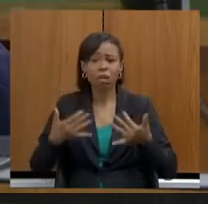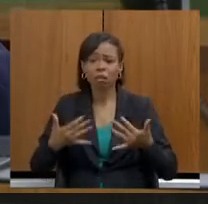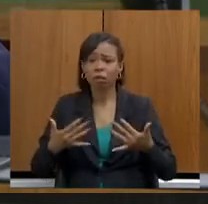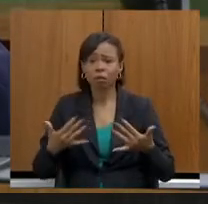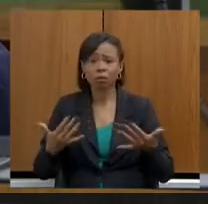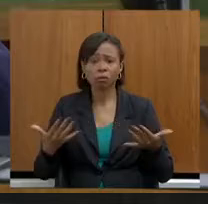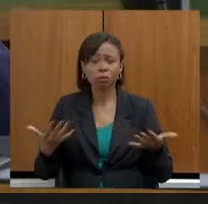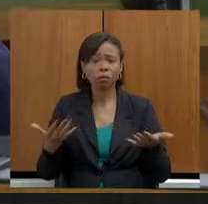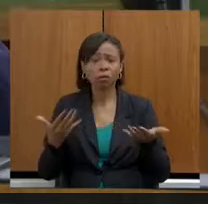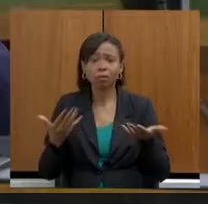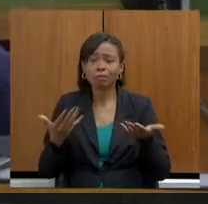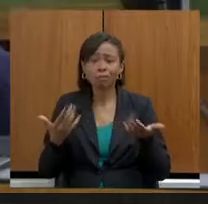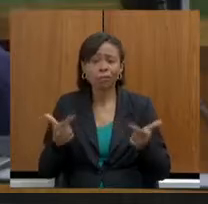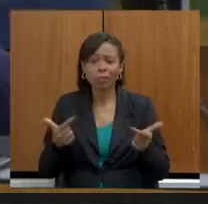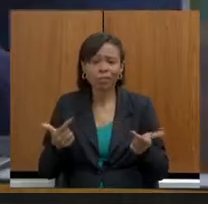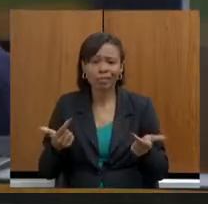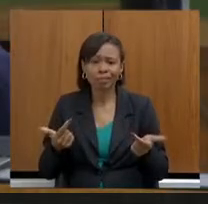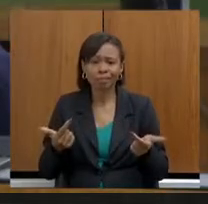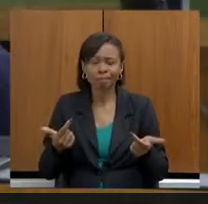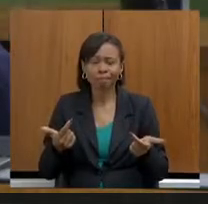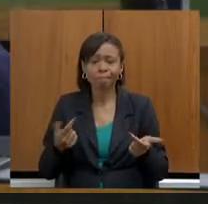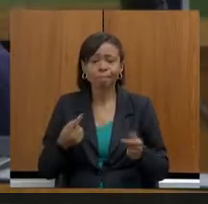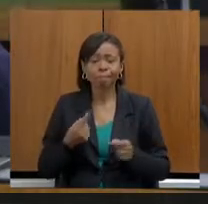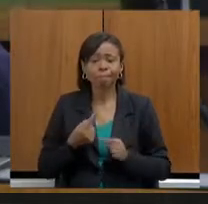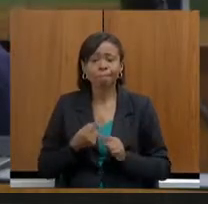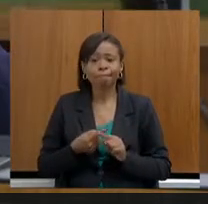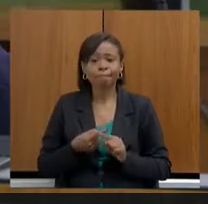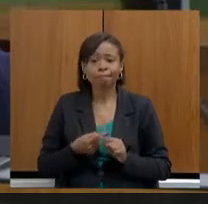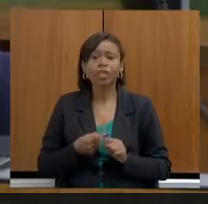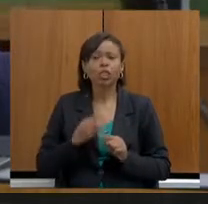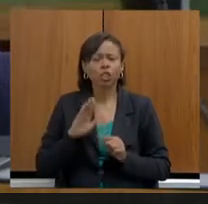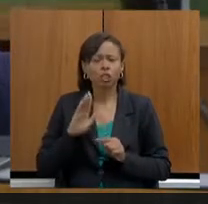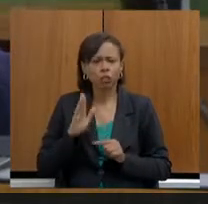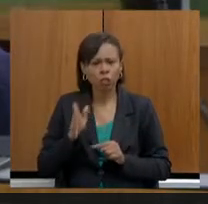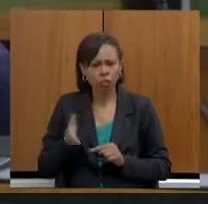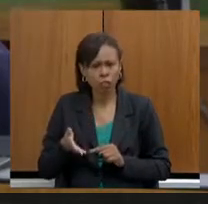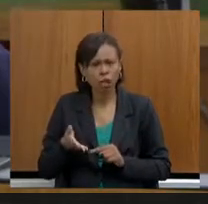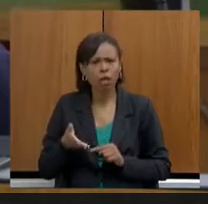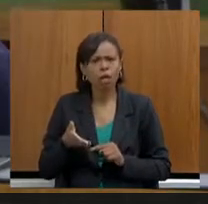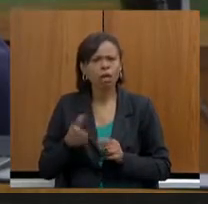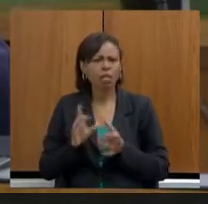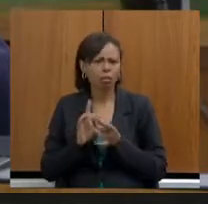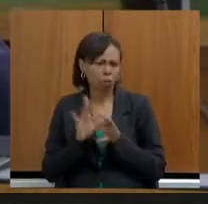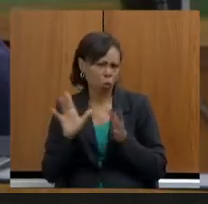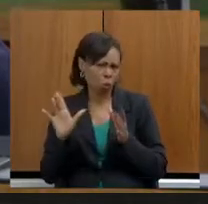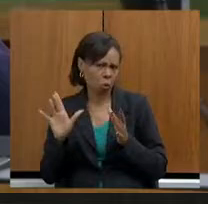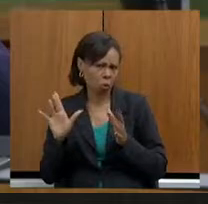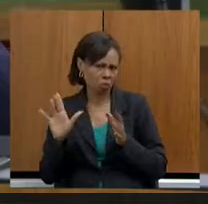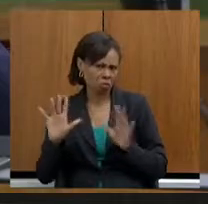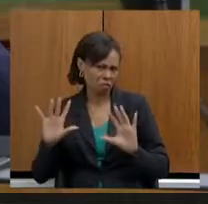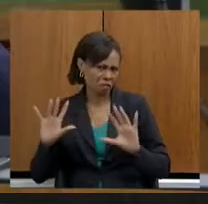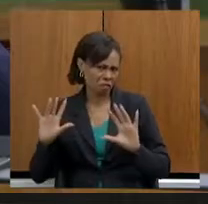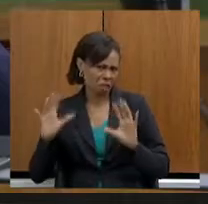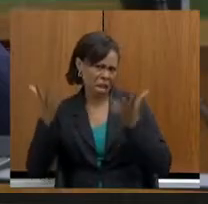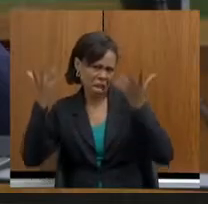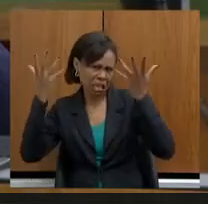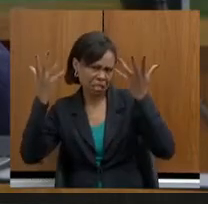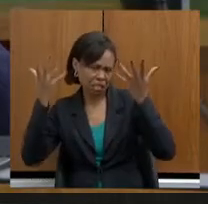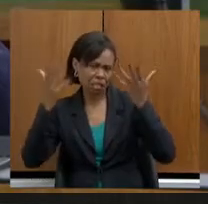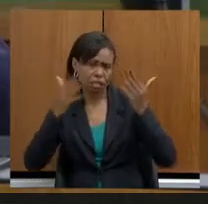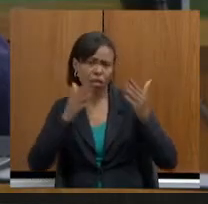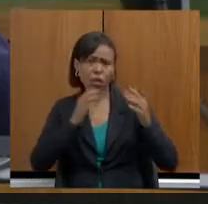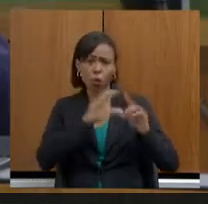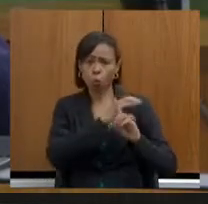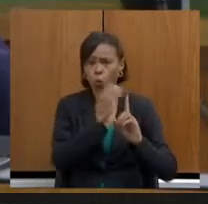existe explicação uma vez que já foi liberada não faz festas mas foi liberado as